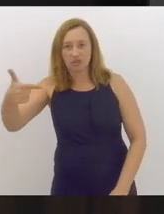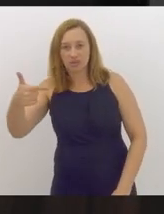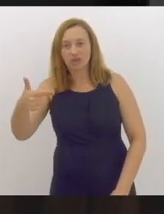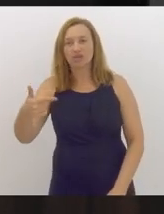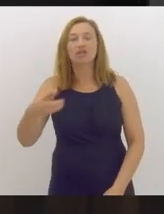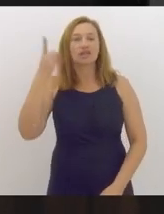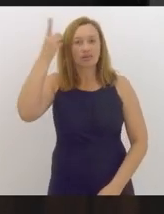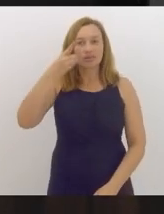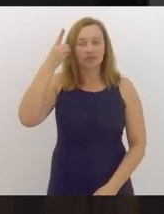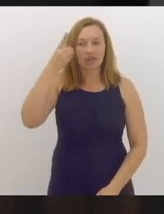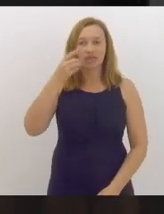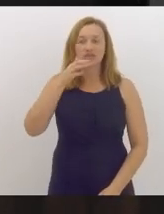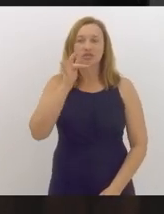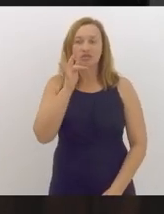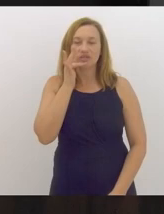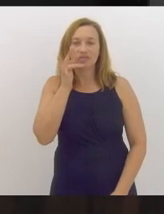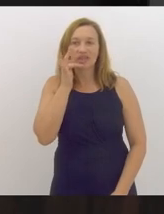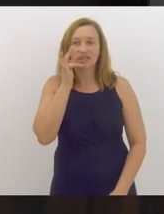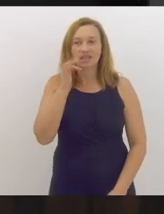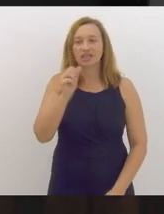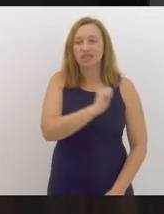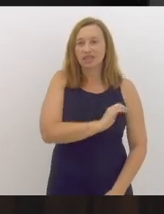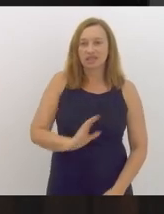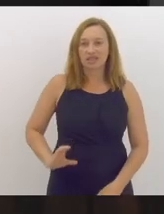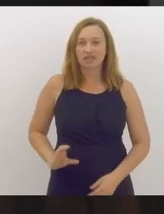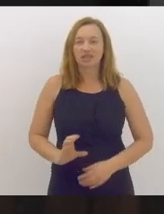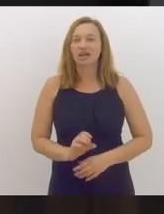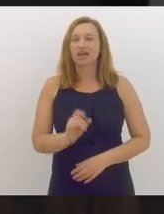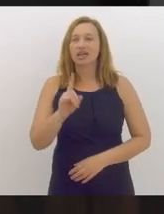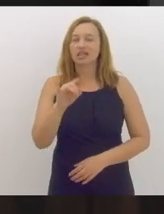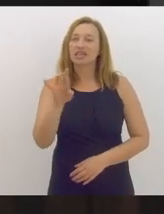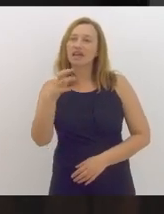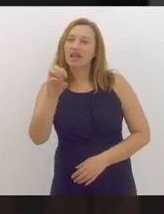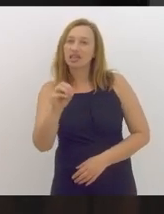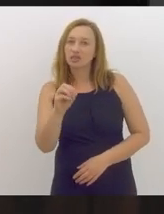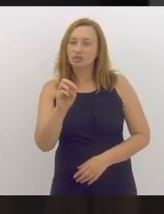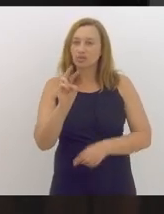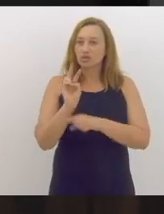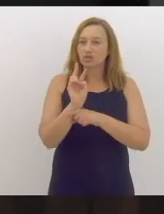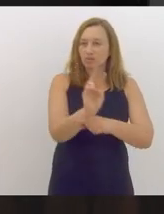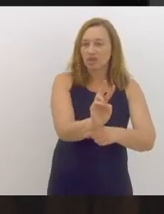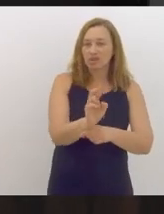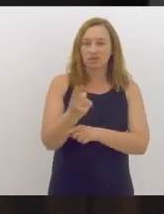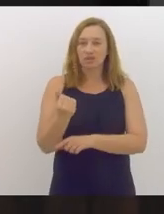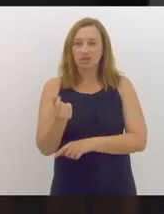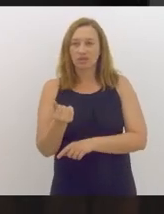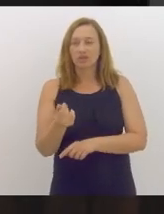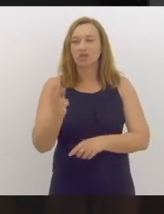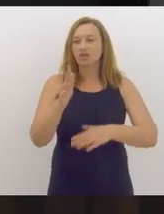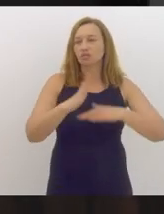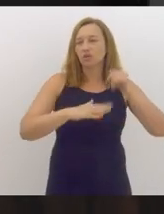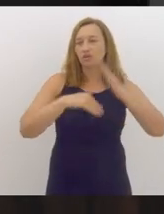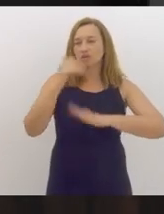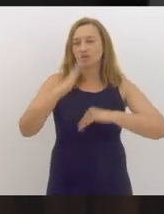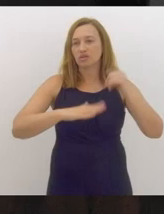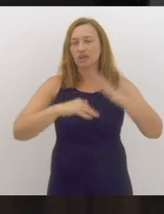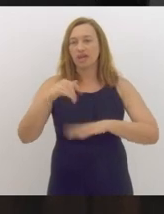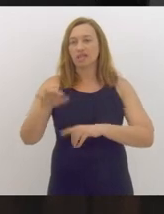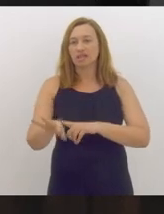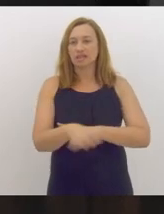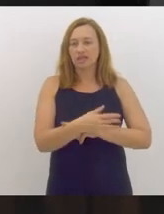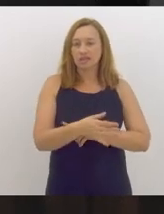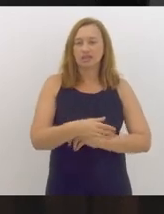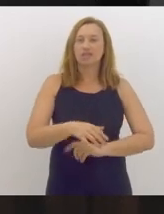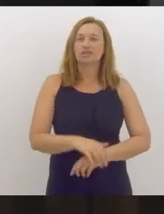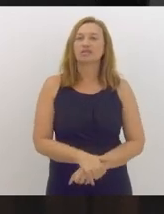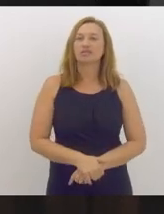Jorge Felipe Neto e André Siciliano, que cria a linha de crédito especifica aos profissionais autônomos de taxistas.